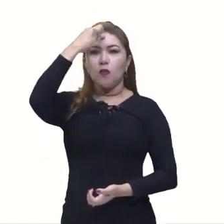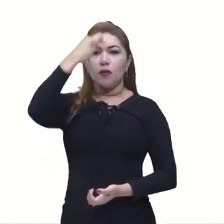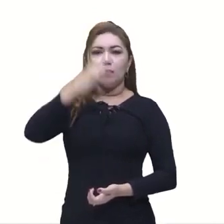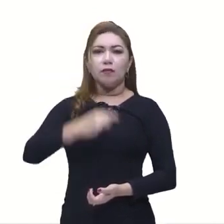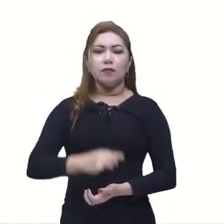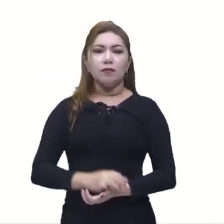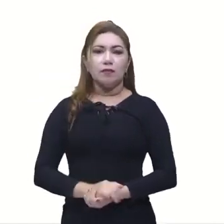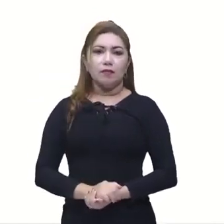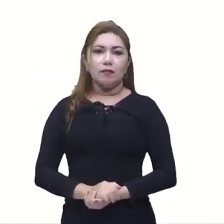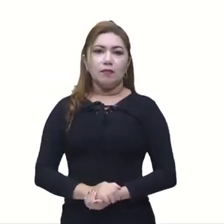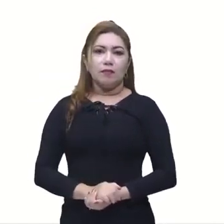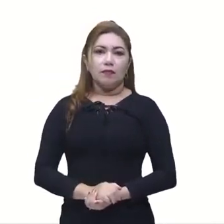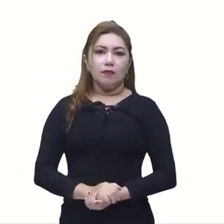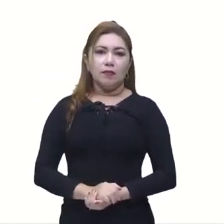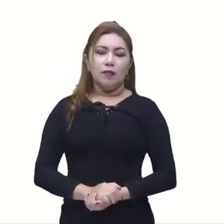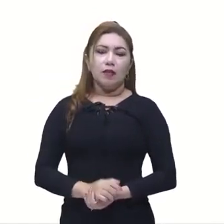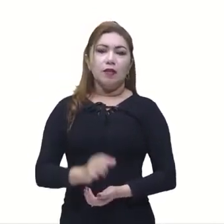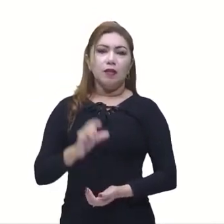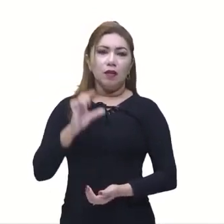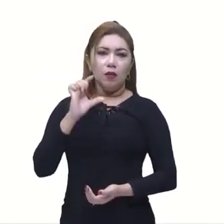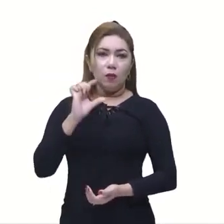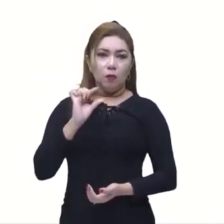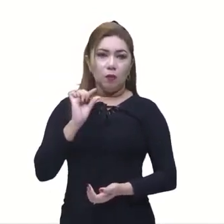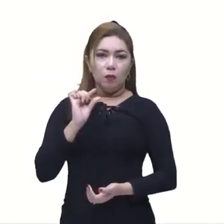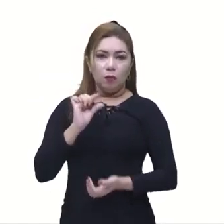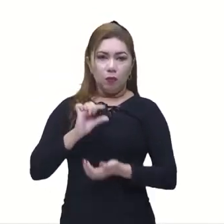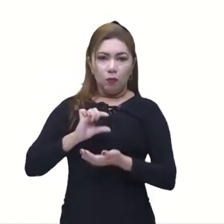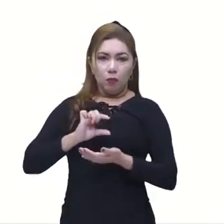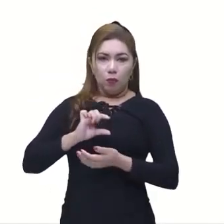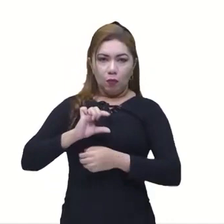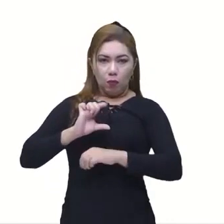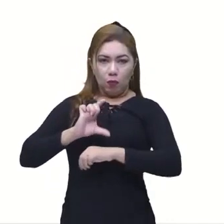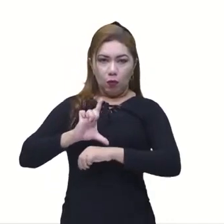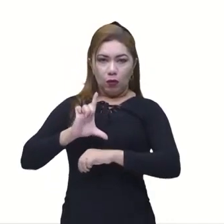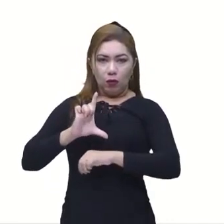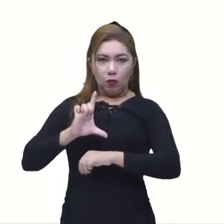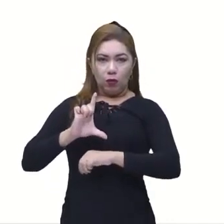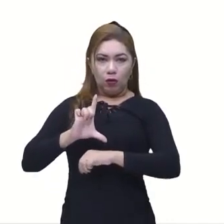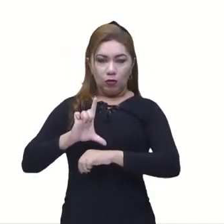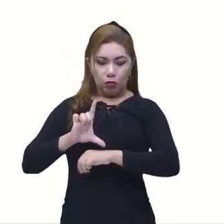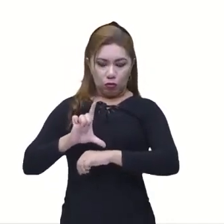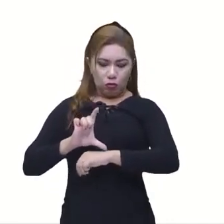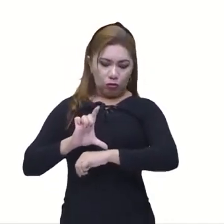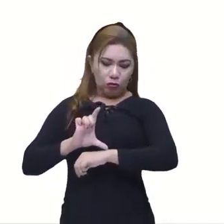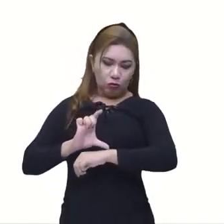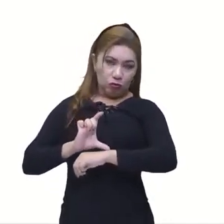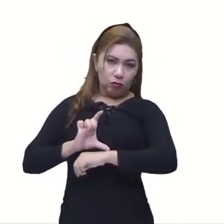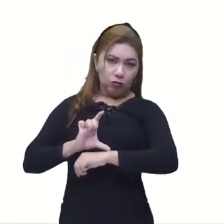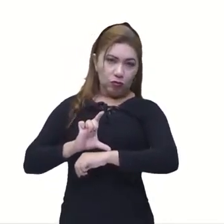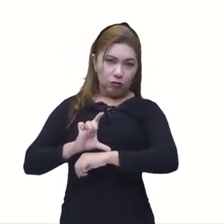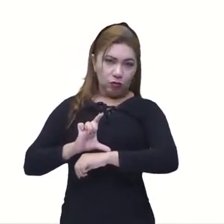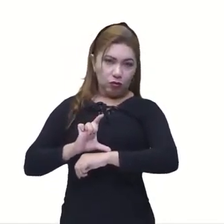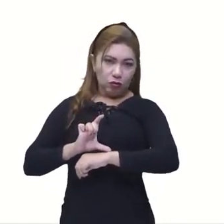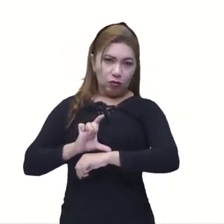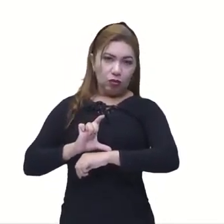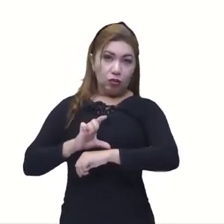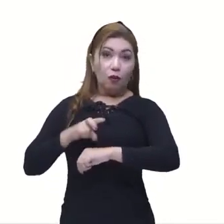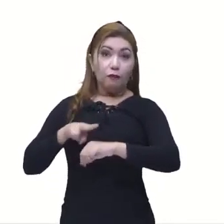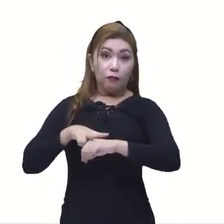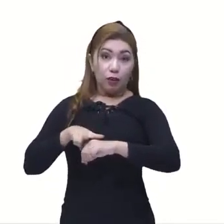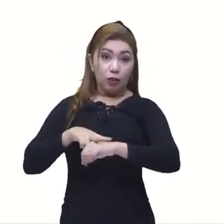O ponteiro maior, que é esse aqui, ok? Que eu estou colocando de verde, indica o quê?